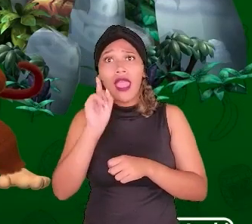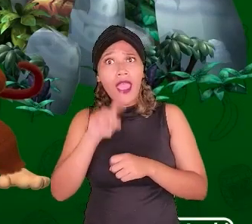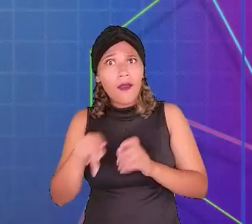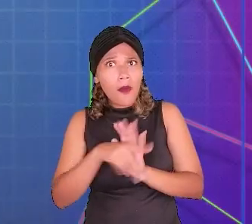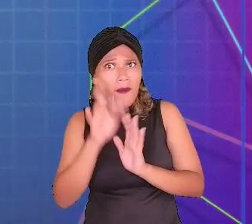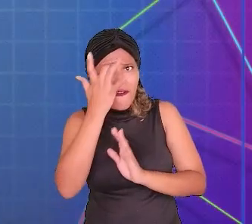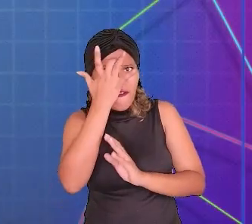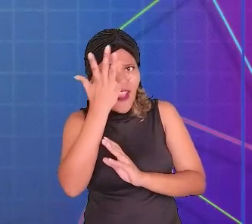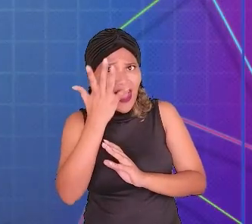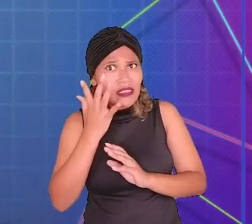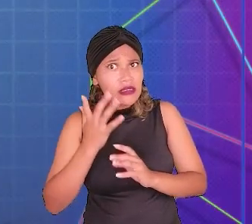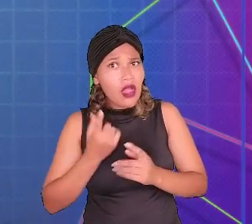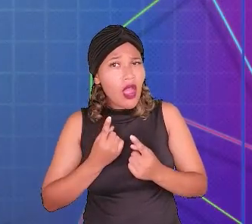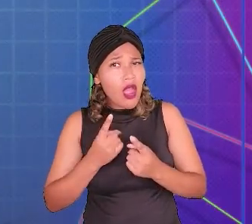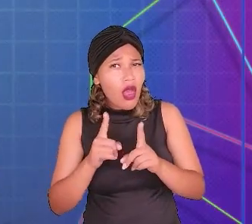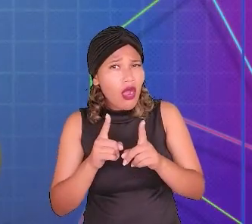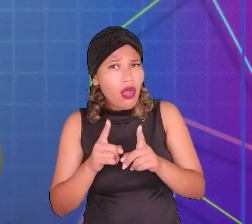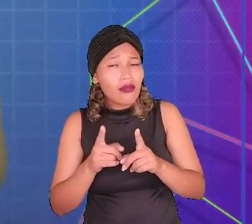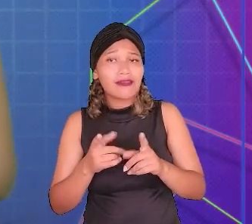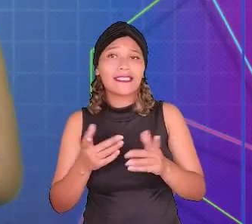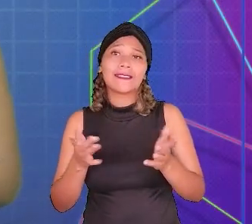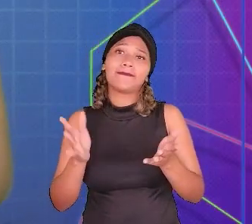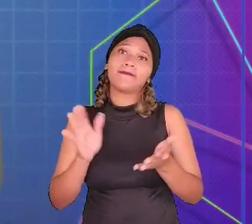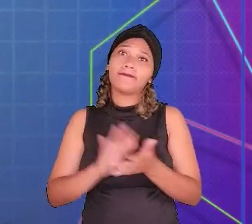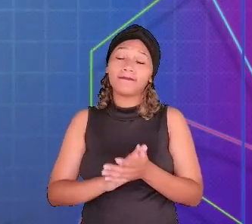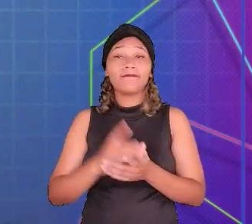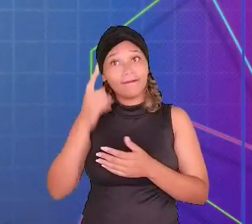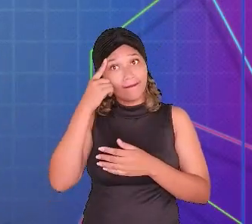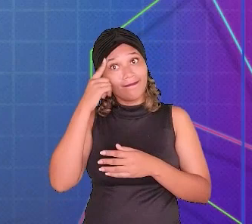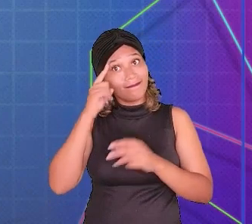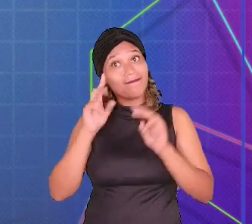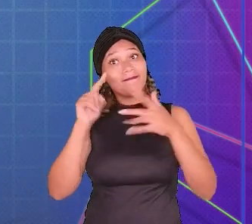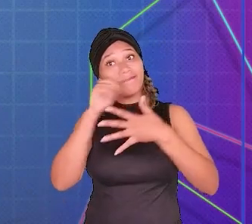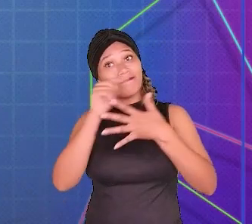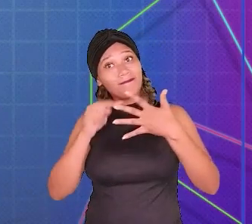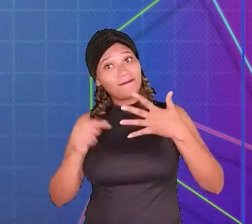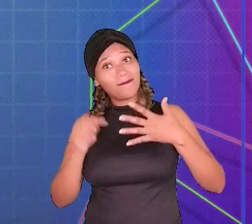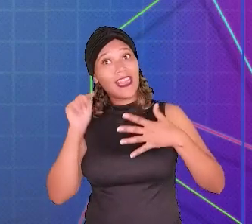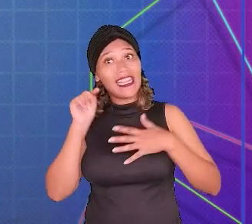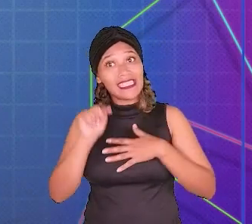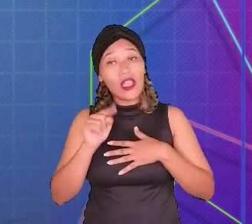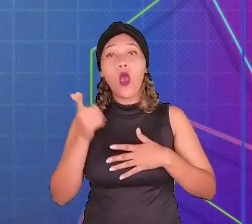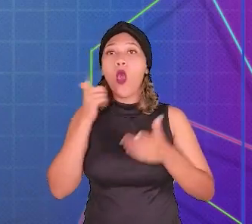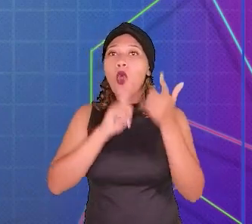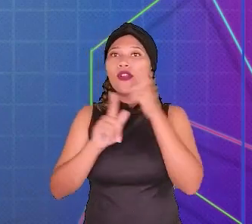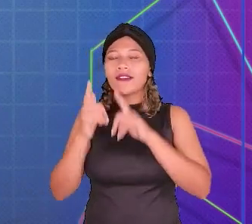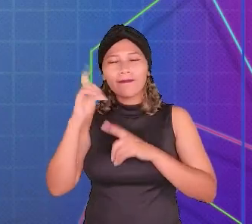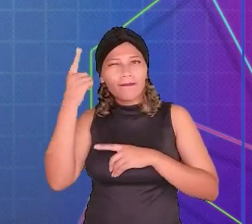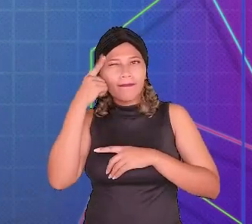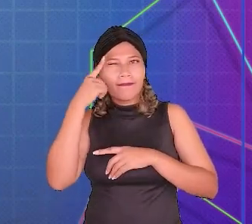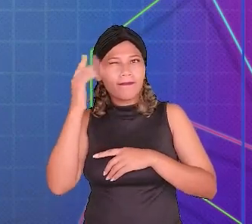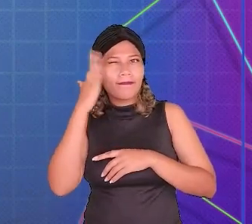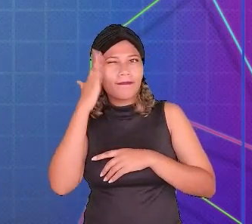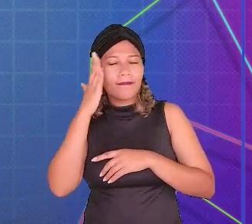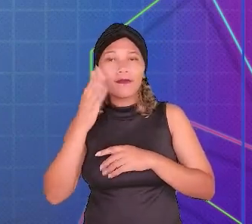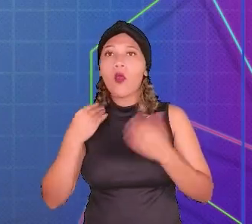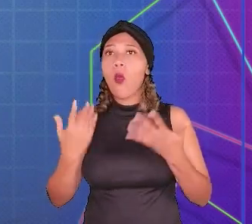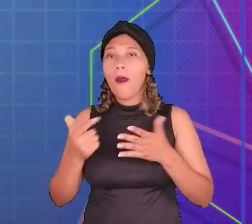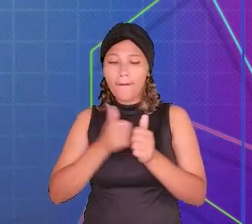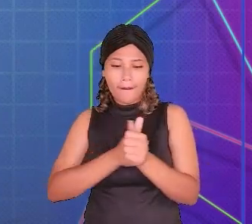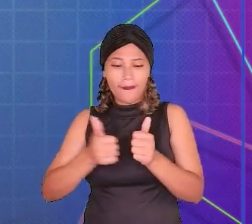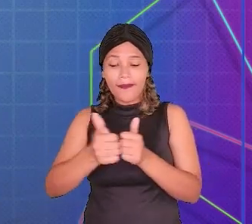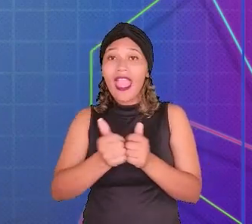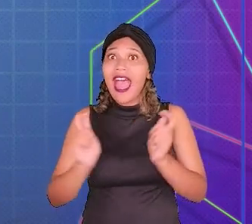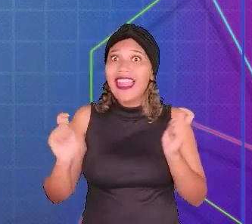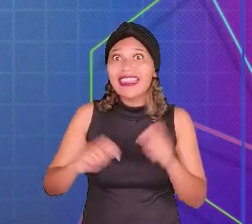É alguém que é facilmente enganado? Ainda, meus queridos, pensando em pontos como estes, vocês conseguem saber o que seu personagem